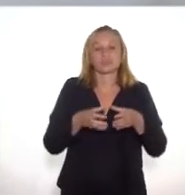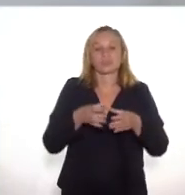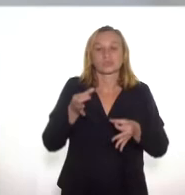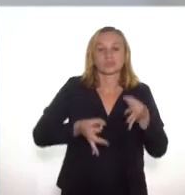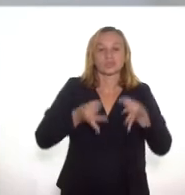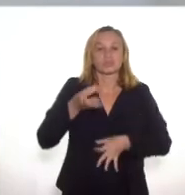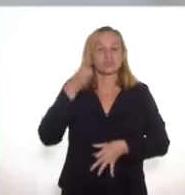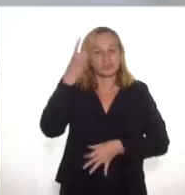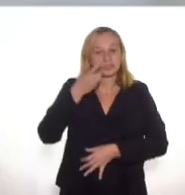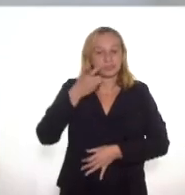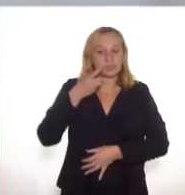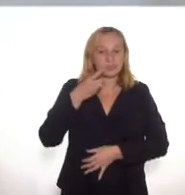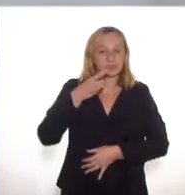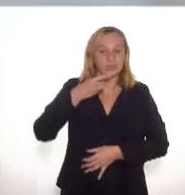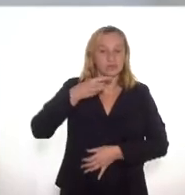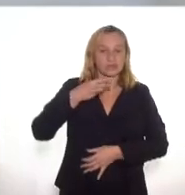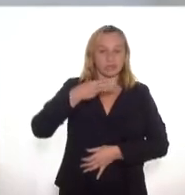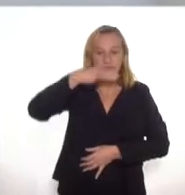deputado Márcio Pacheco.